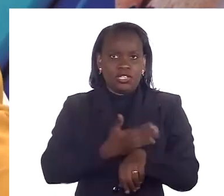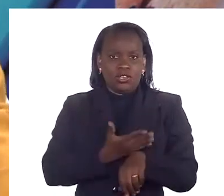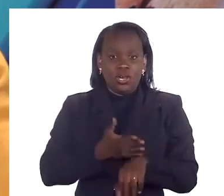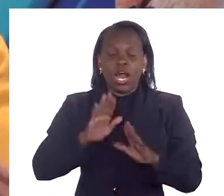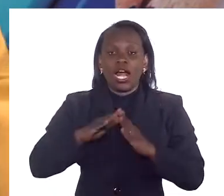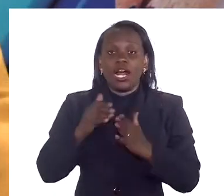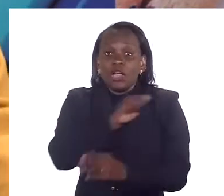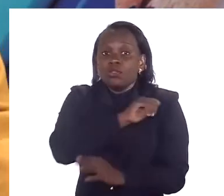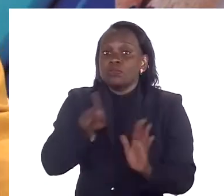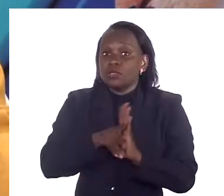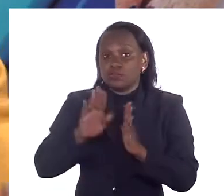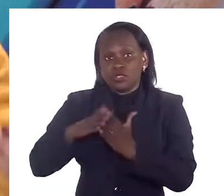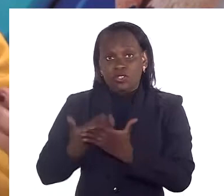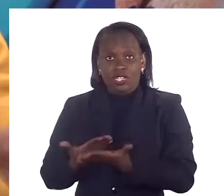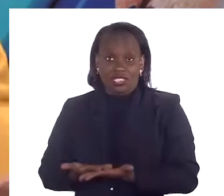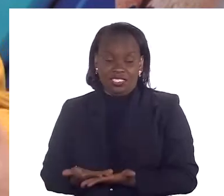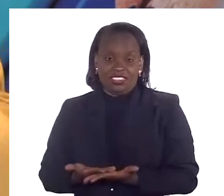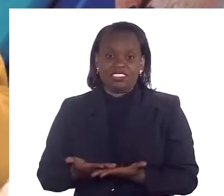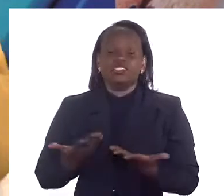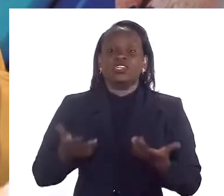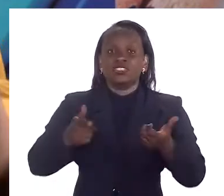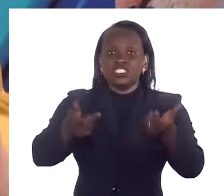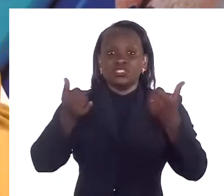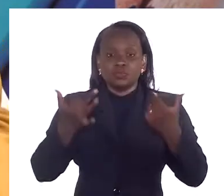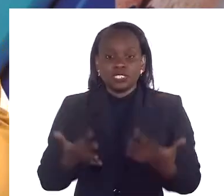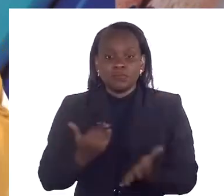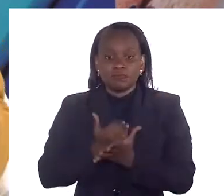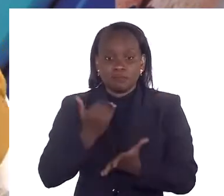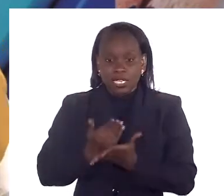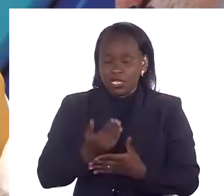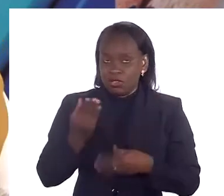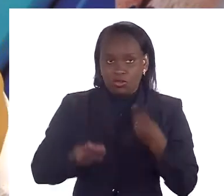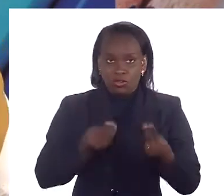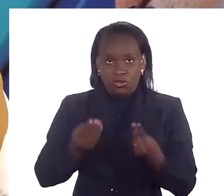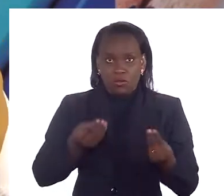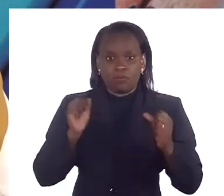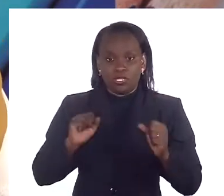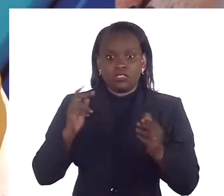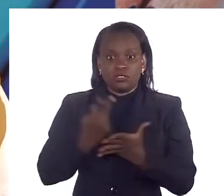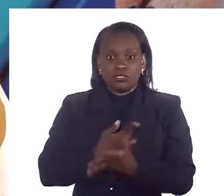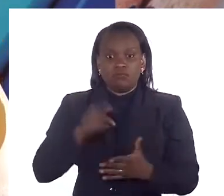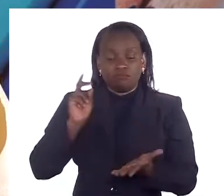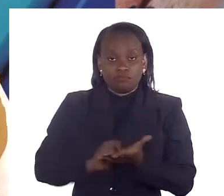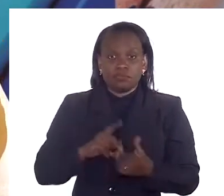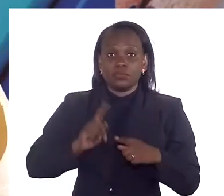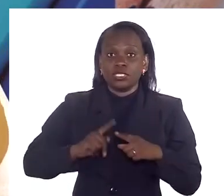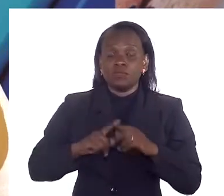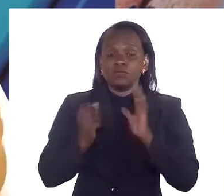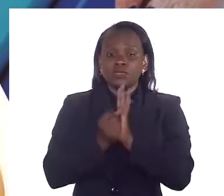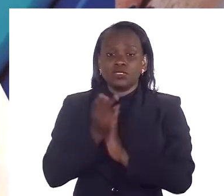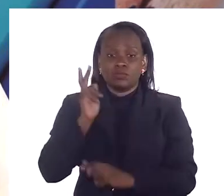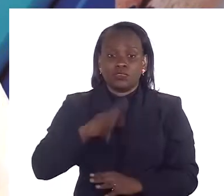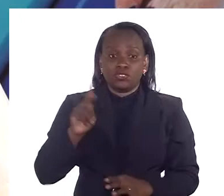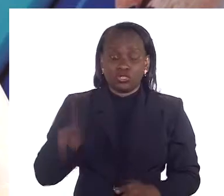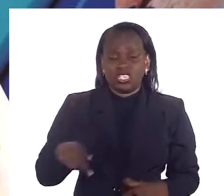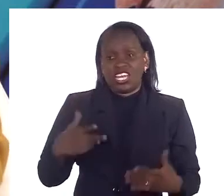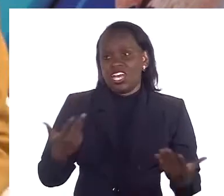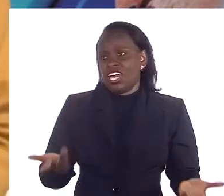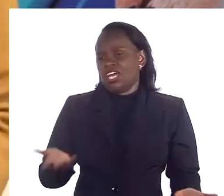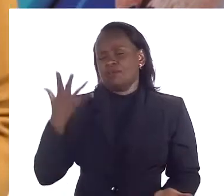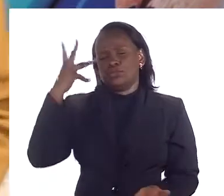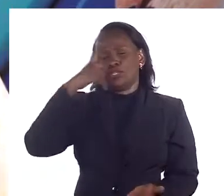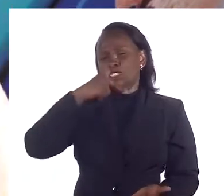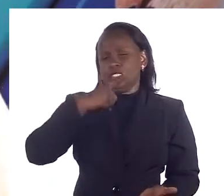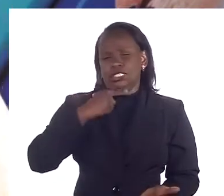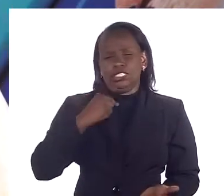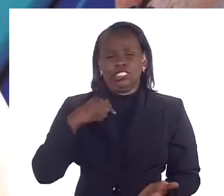tempo inteiro. O aluno é da escola. Eu queria que vocês falassem um pouquinho mais como isso pode ocorrer na prática, porque muitas vezes para os professores,